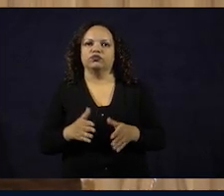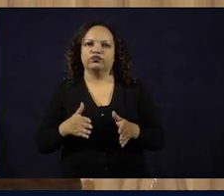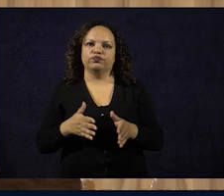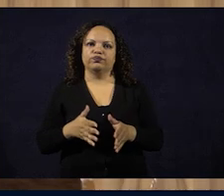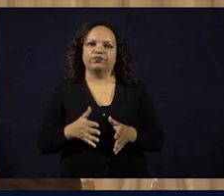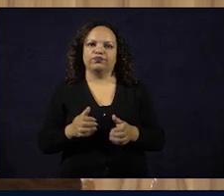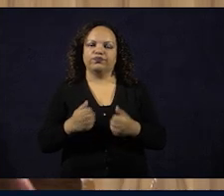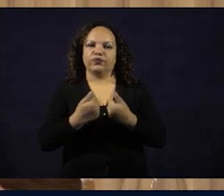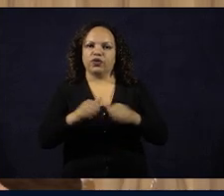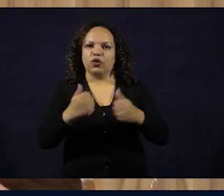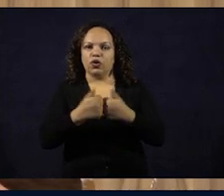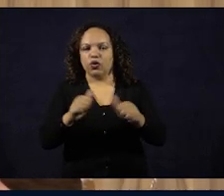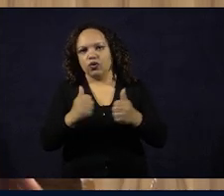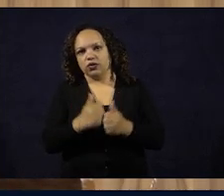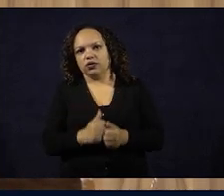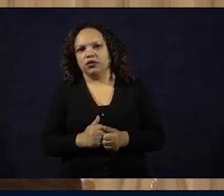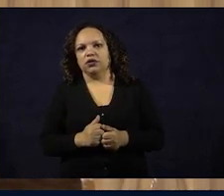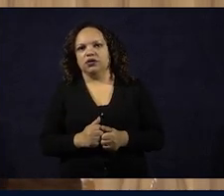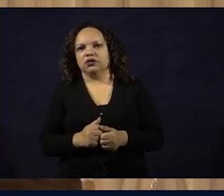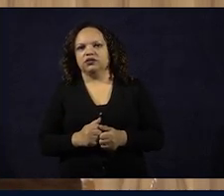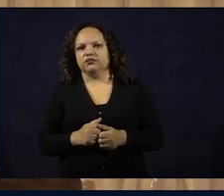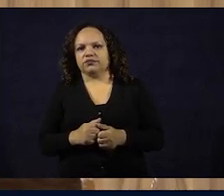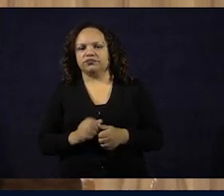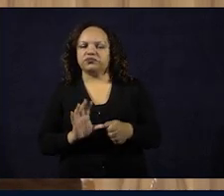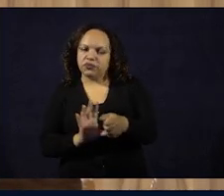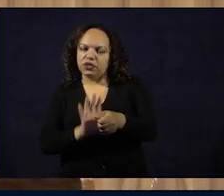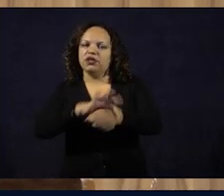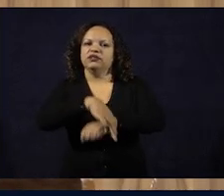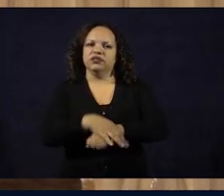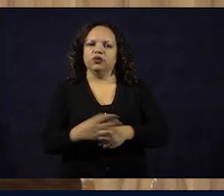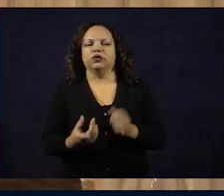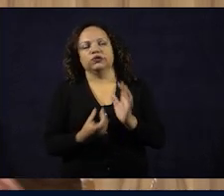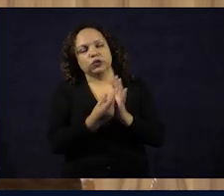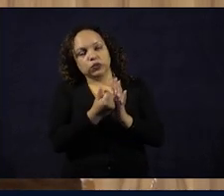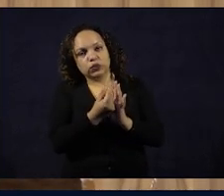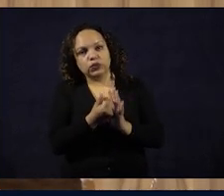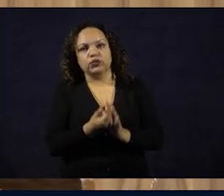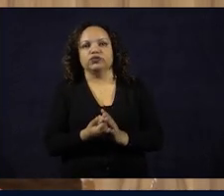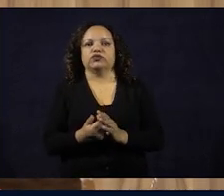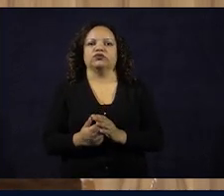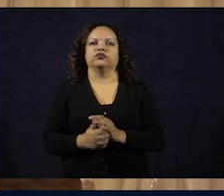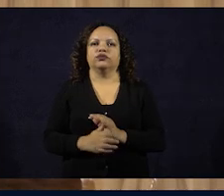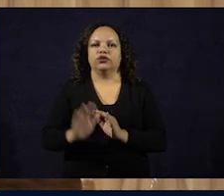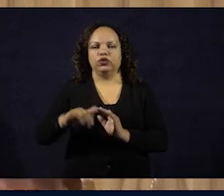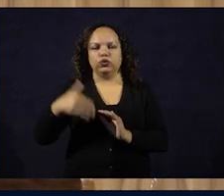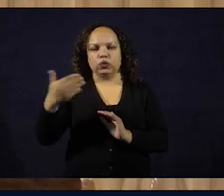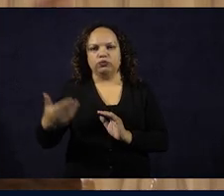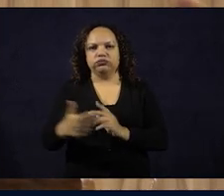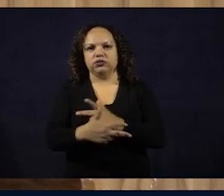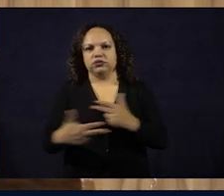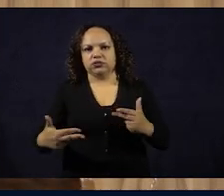ponto de vista ambiental, também é um ganho enorme. Fora segurança, custo, eficiência, etc. Então,